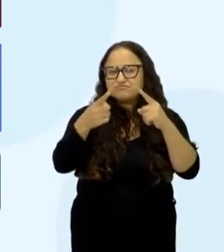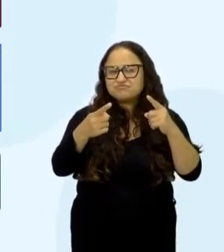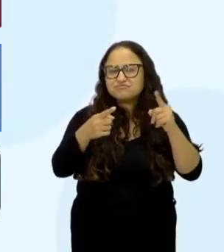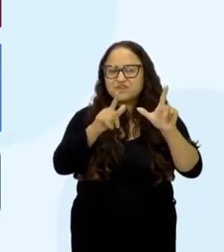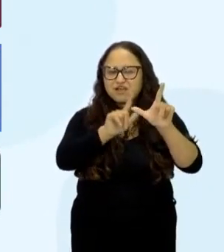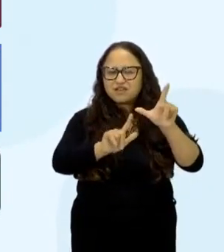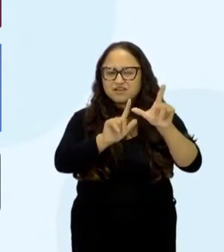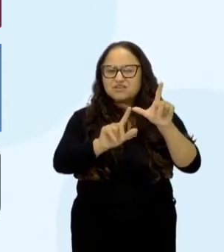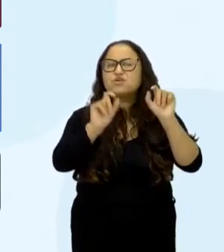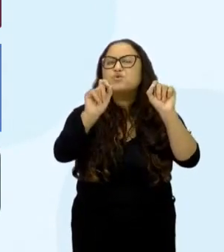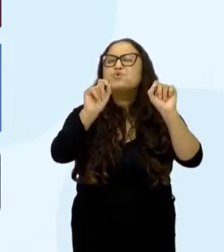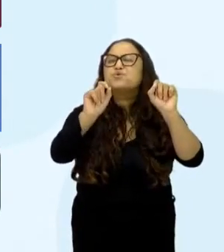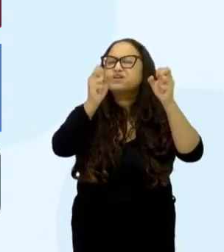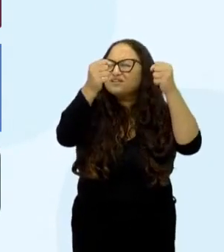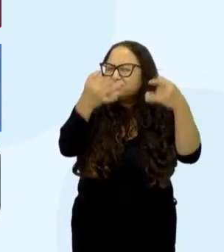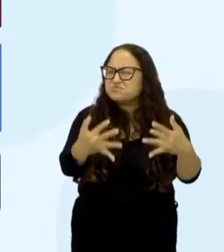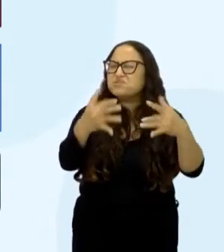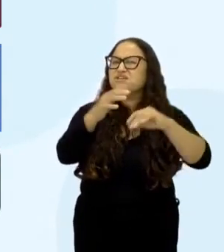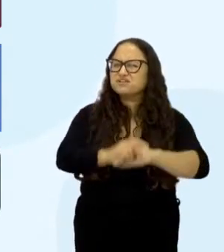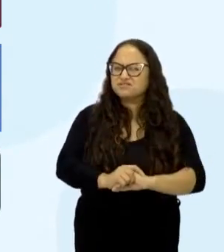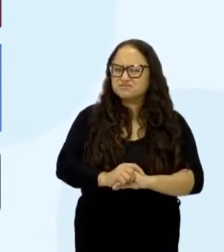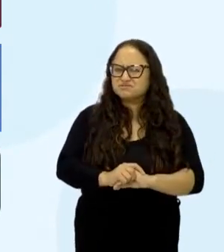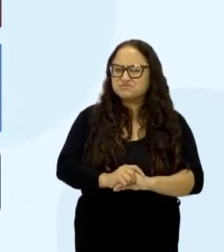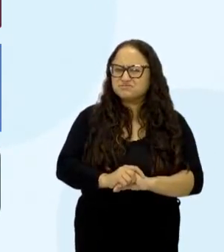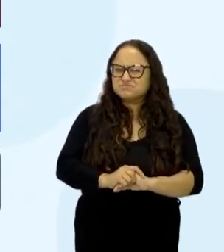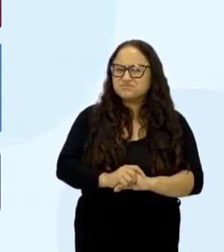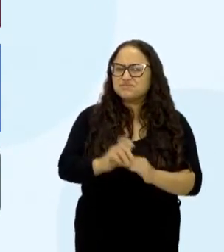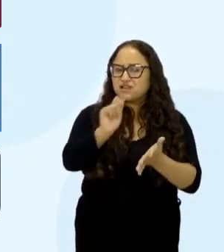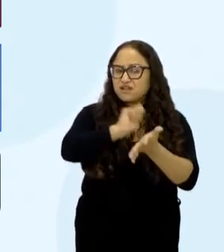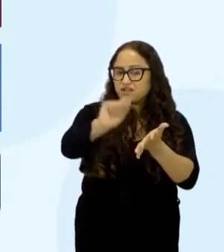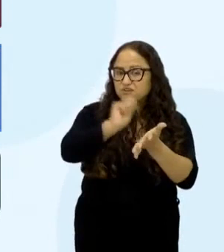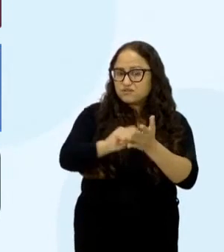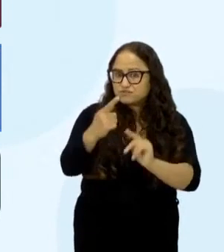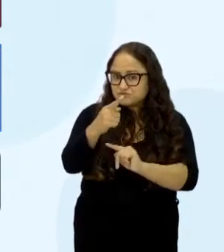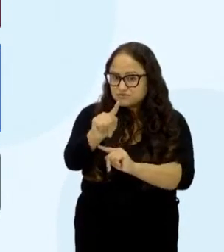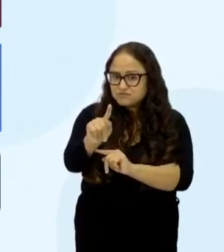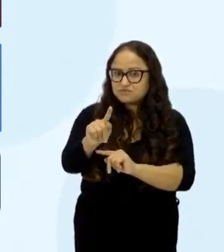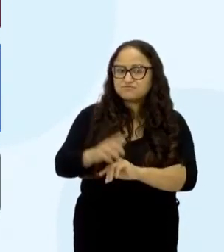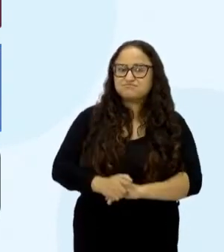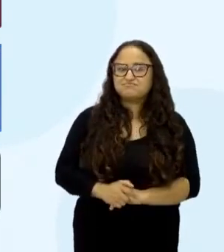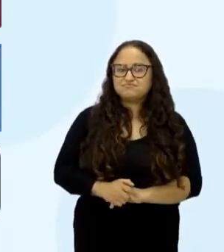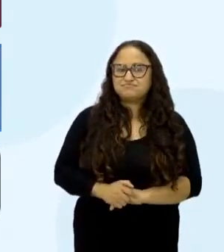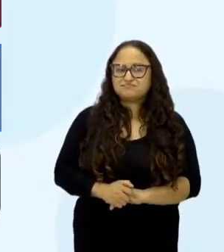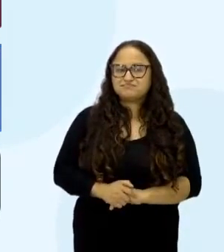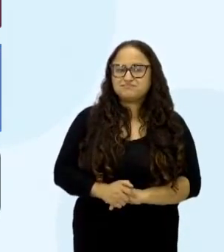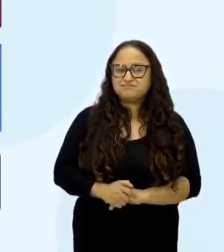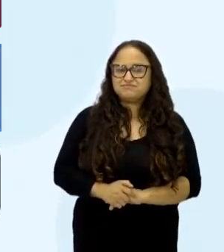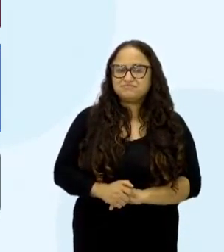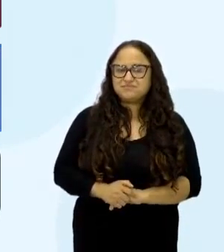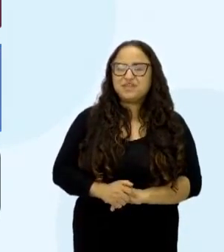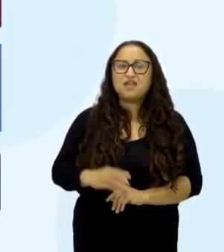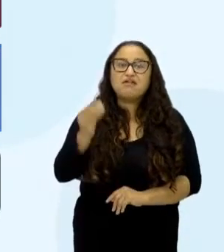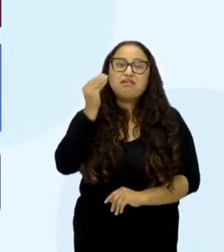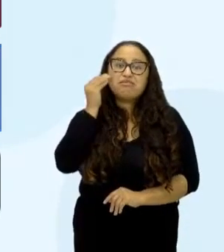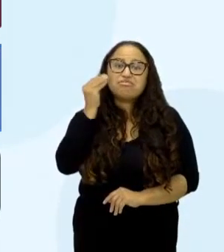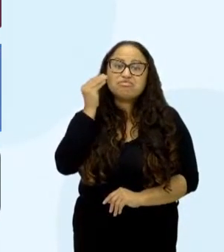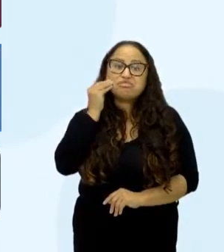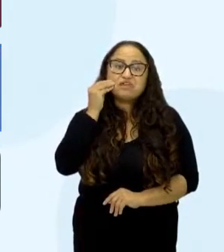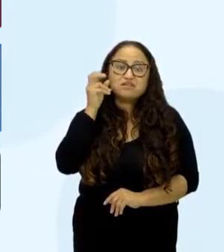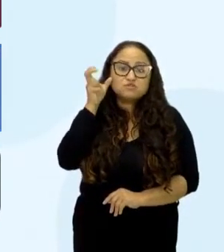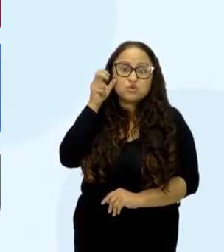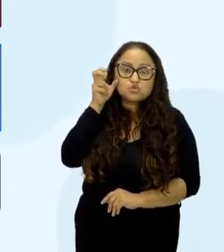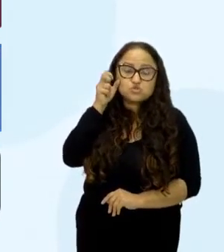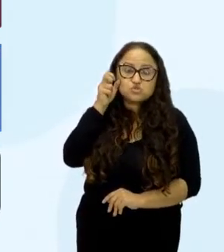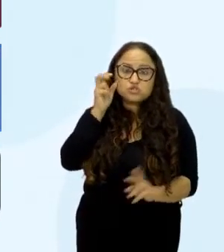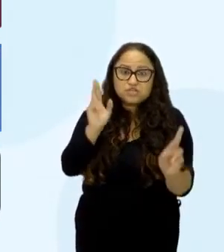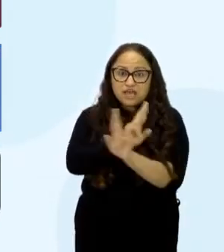música. What is it about? Sobre o que ela é. Take notes in your notebook. Toma nota aí no seu caderno. And try to find more songs related